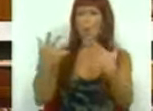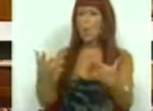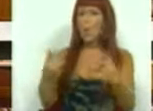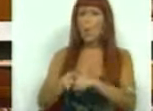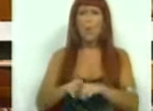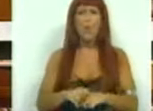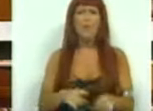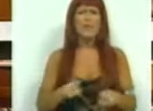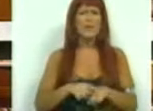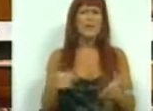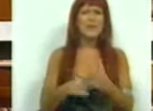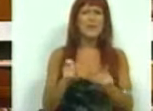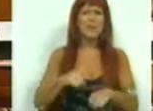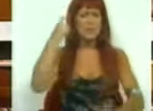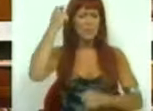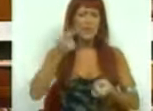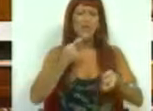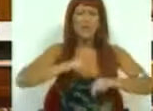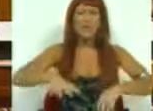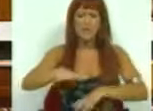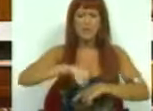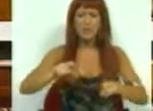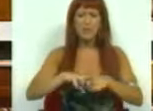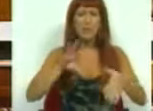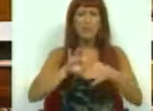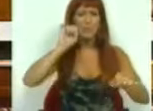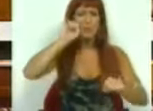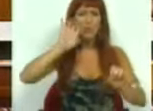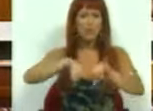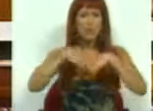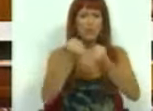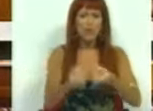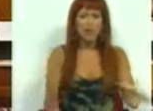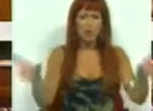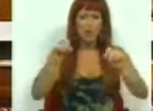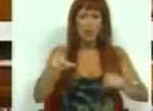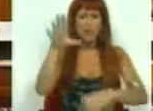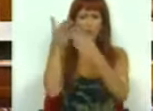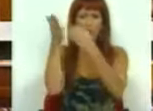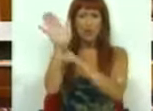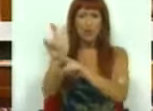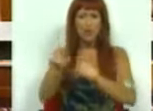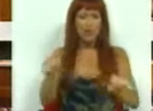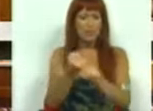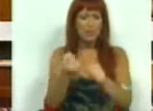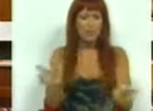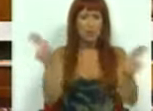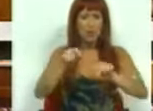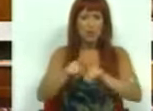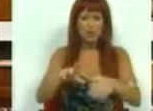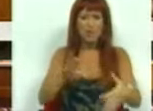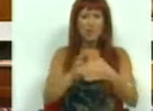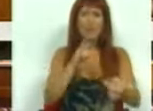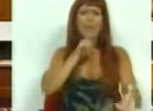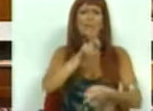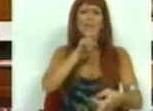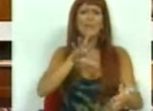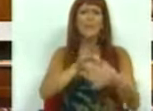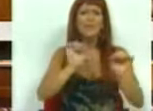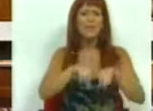Hoje, adensou-se a necessidade de repensar o mapa de proteção social, criando novos modelos e novas dinâmicas que permitam adequadas